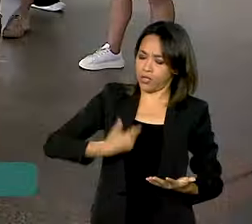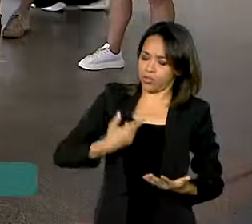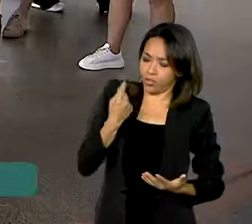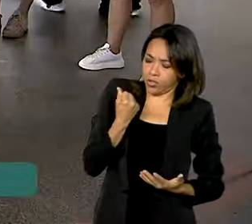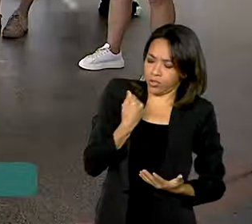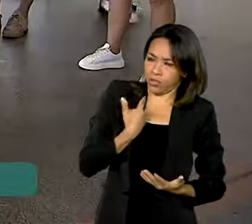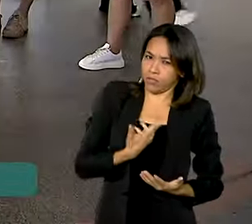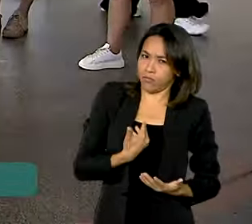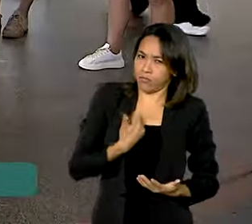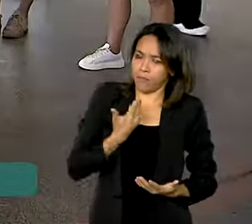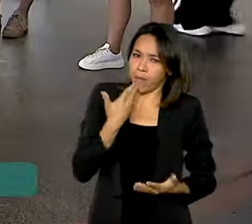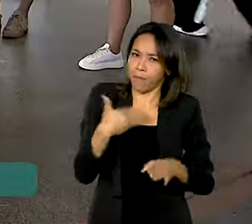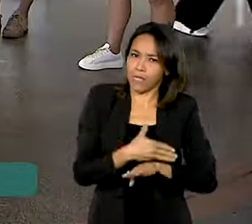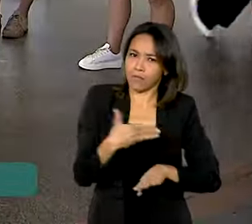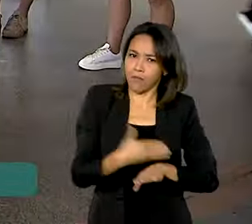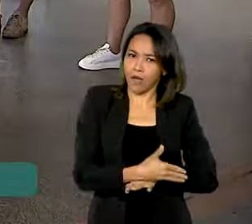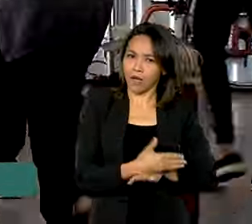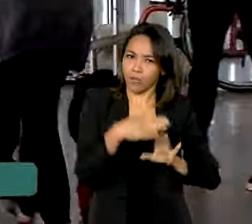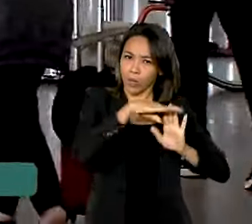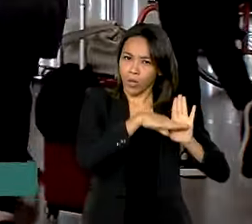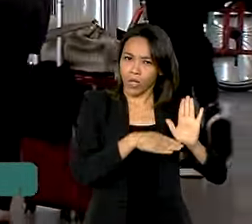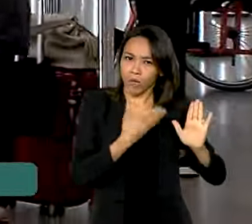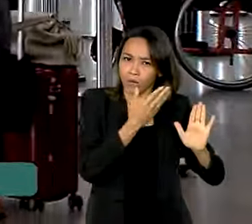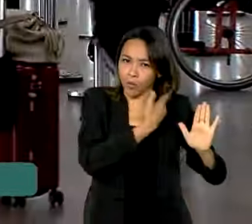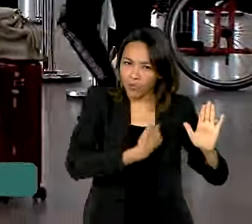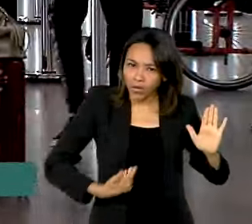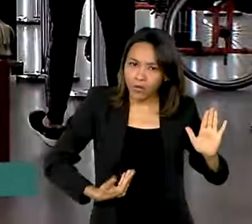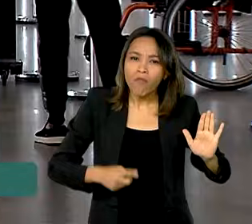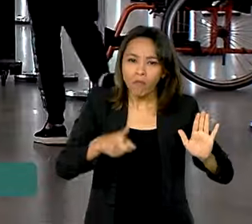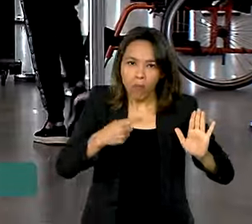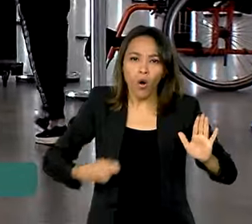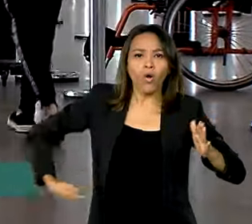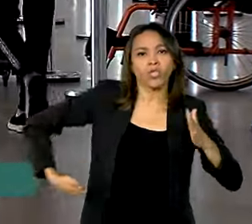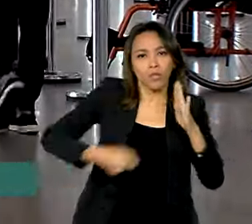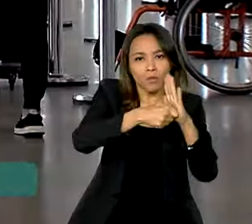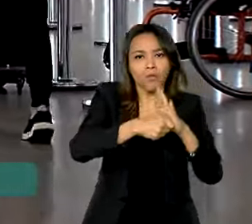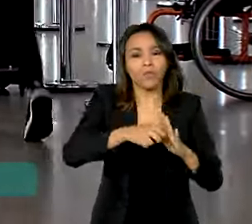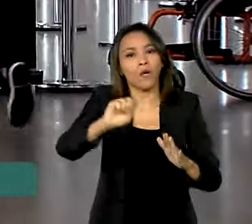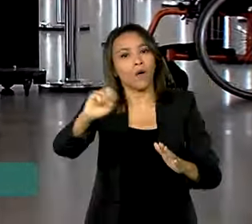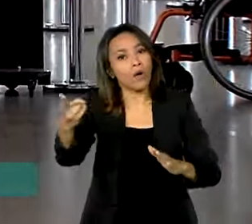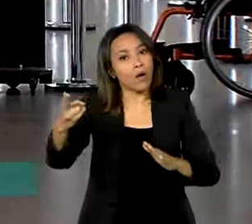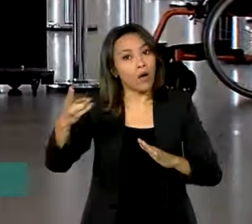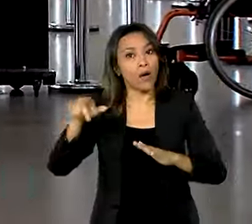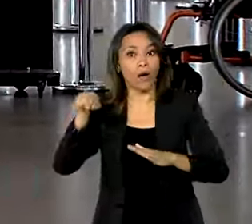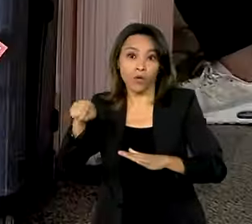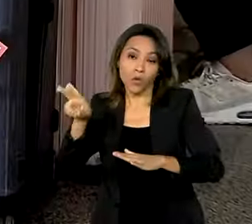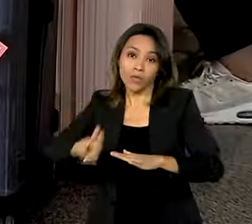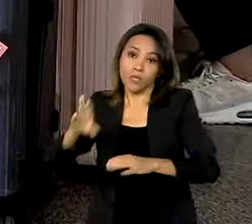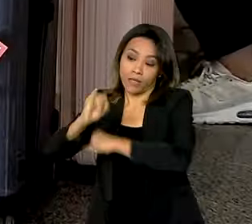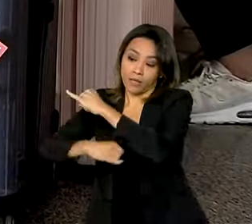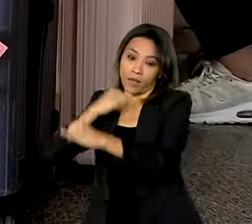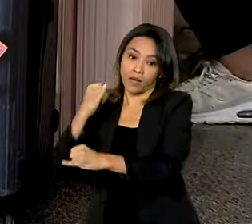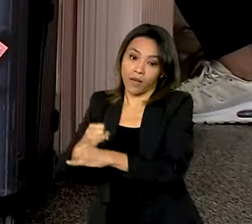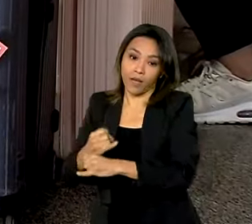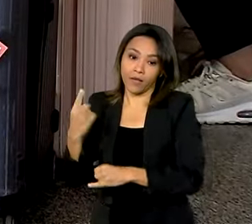em dinheiro para participar do Voa Brasil, ele pode denunciar ou pela internet no Fala BR, que